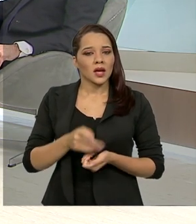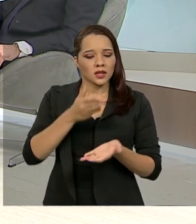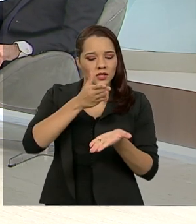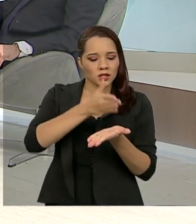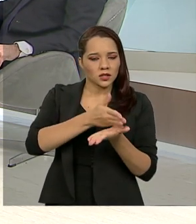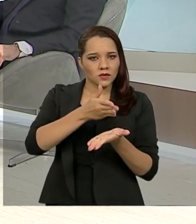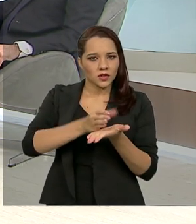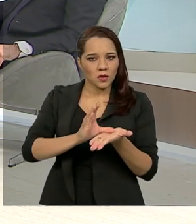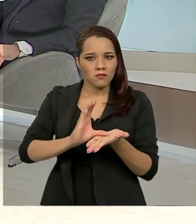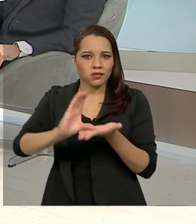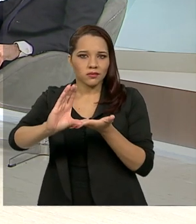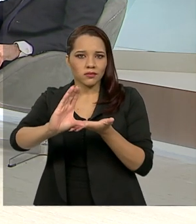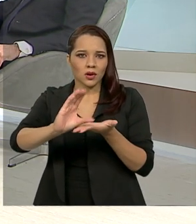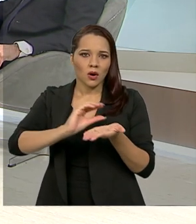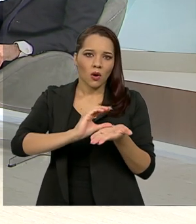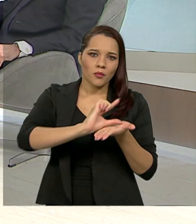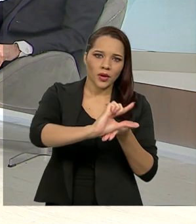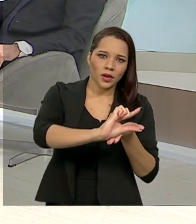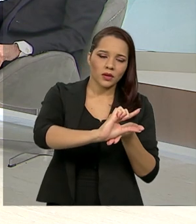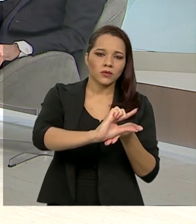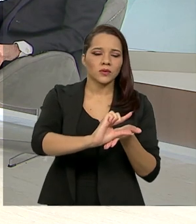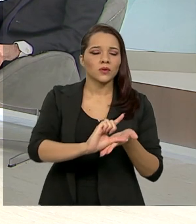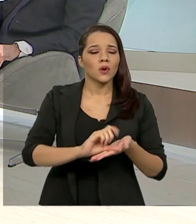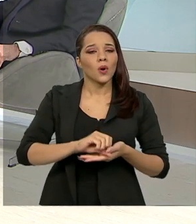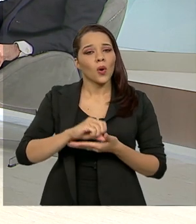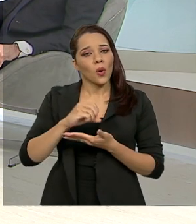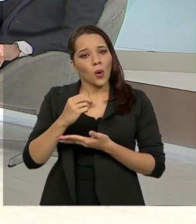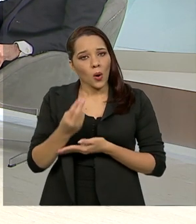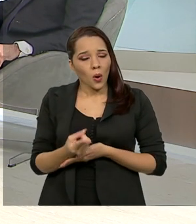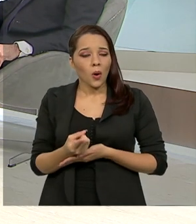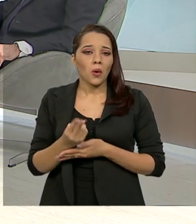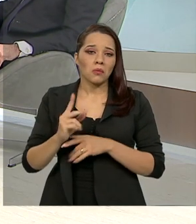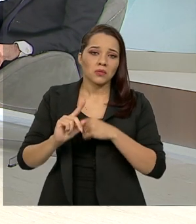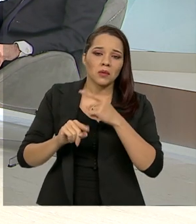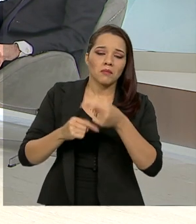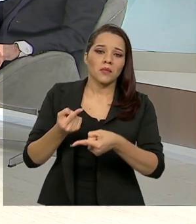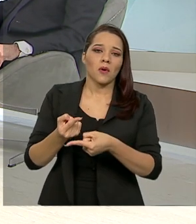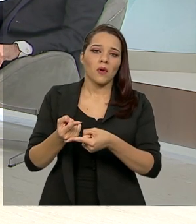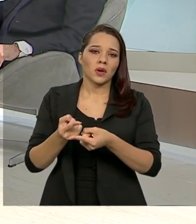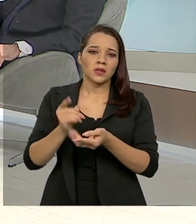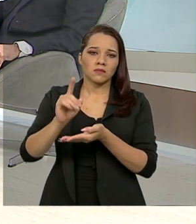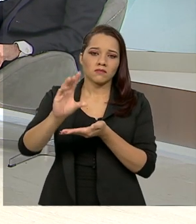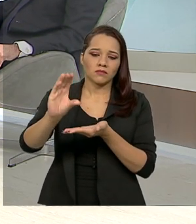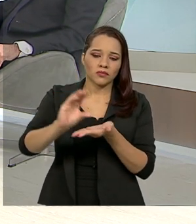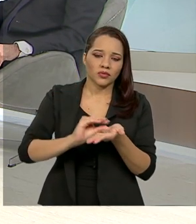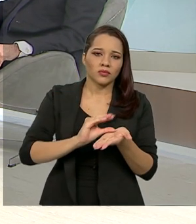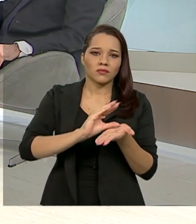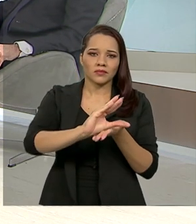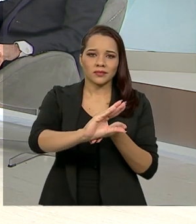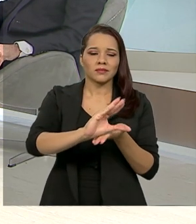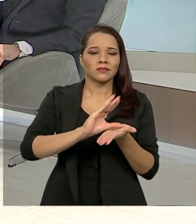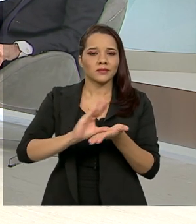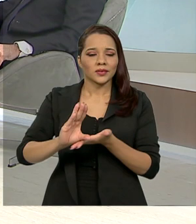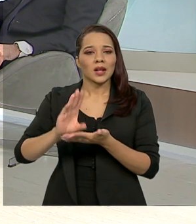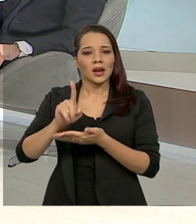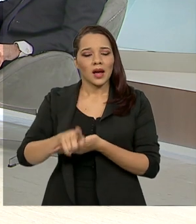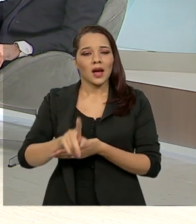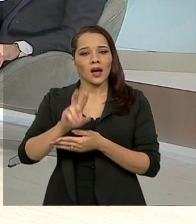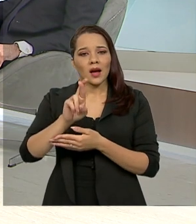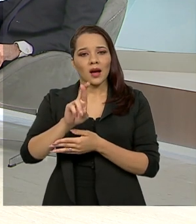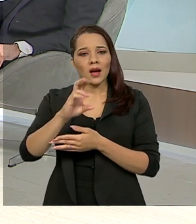repartindo mais ou menos a competência tributária e depois repartindo mais ou menos a